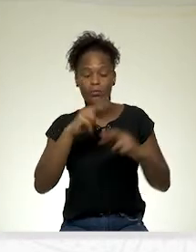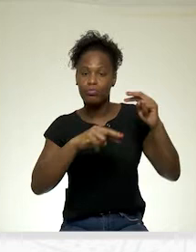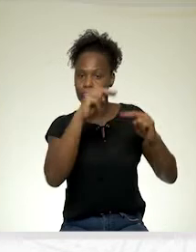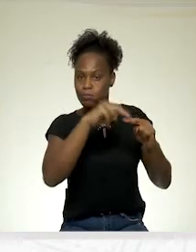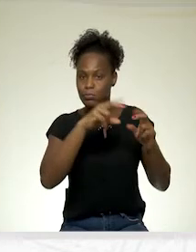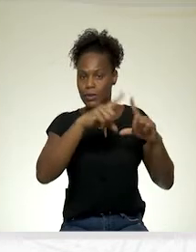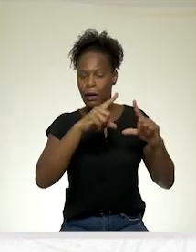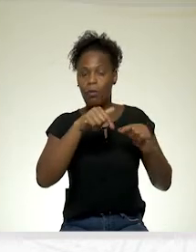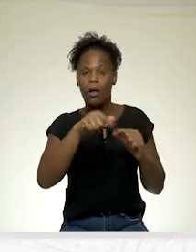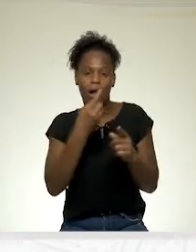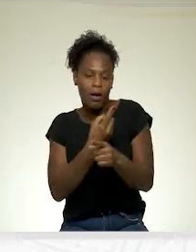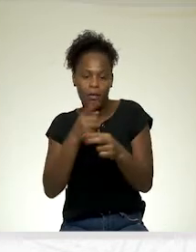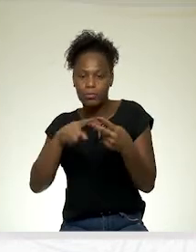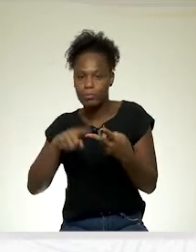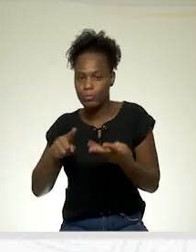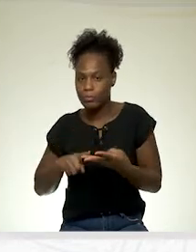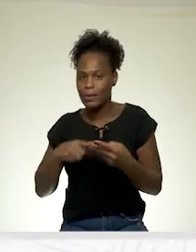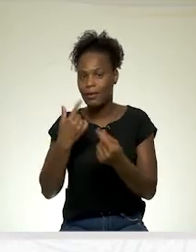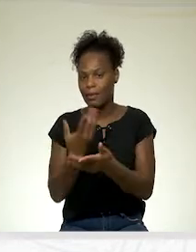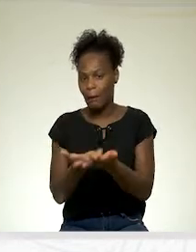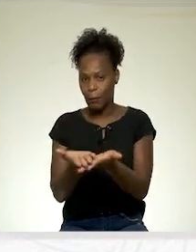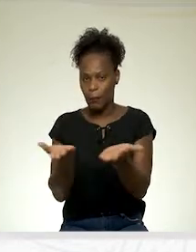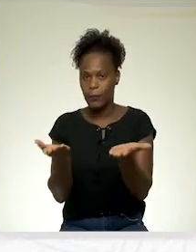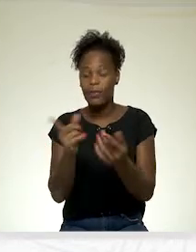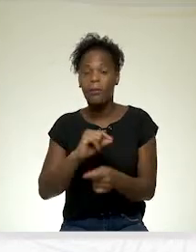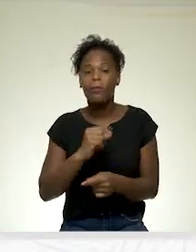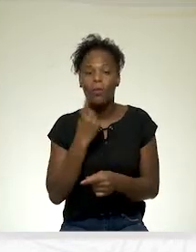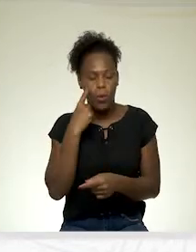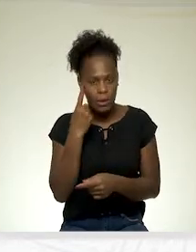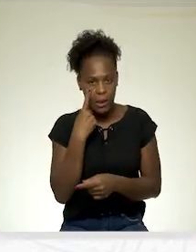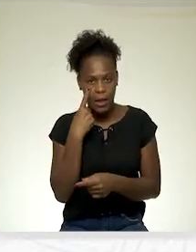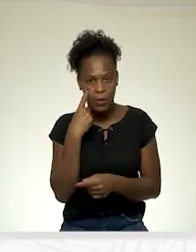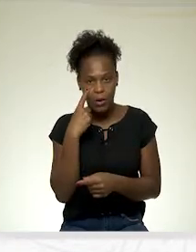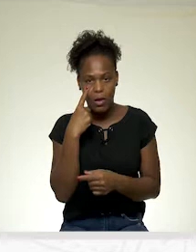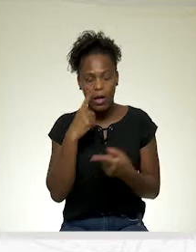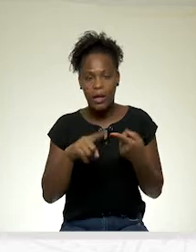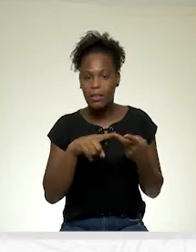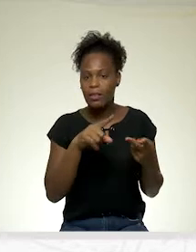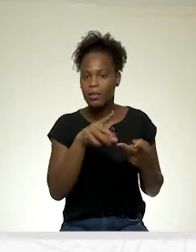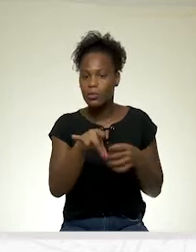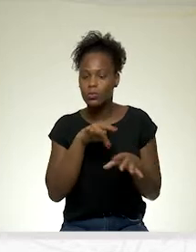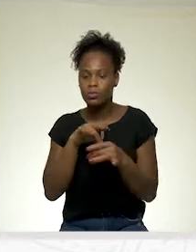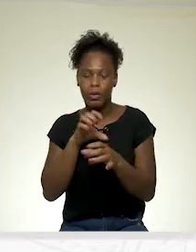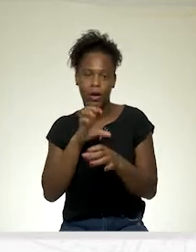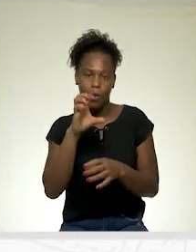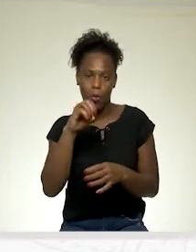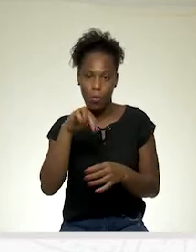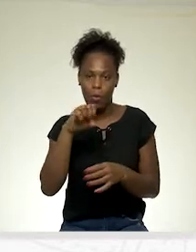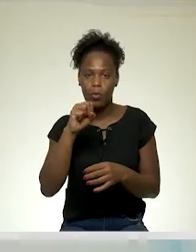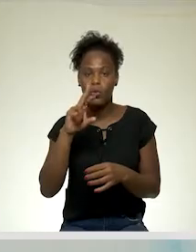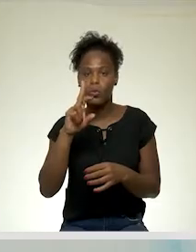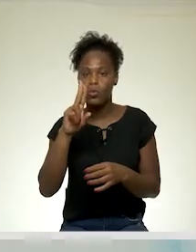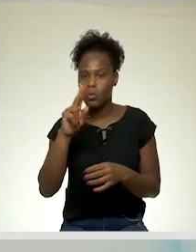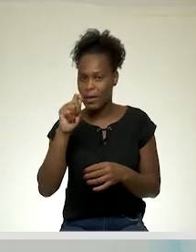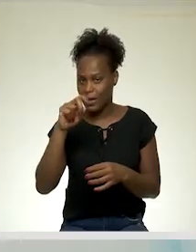de elementos dados. Conhecer os critérios de congruência de